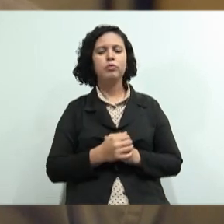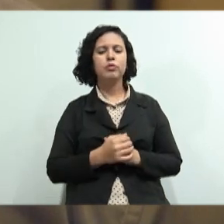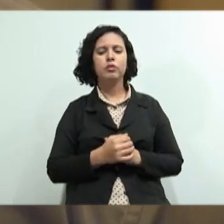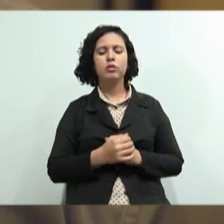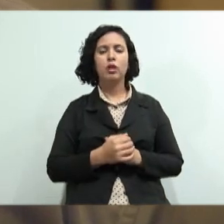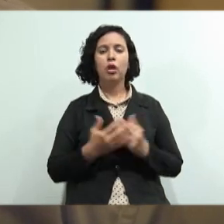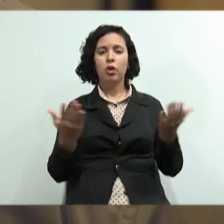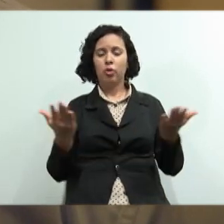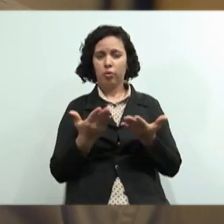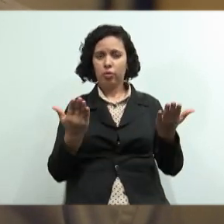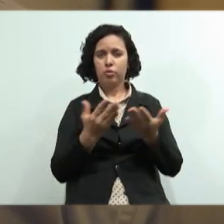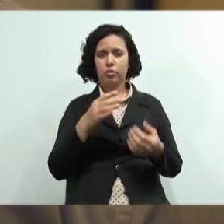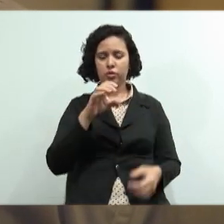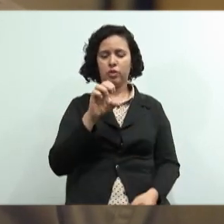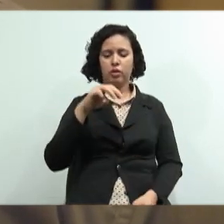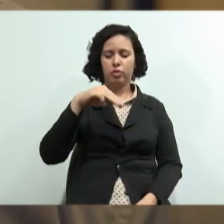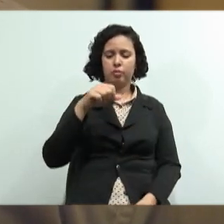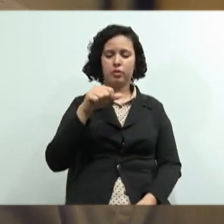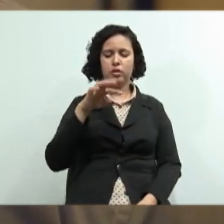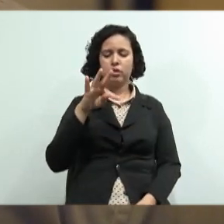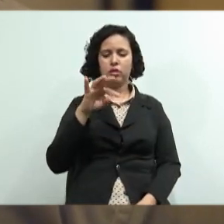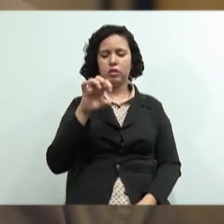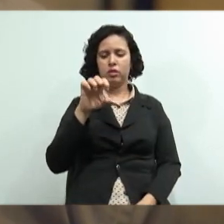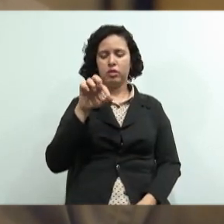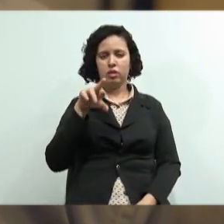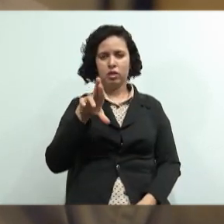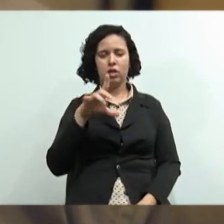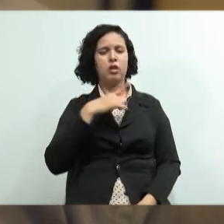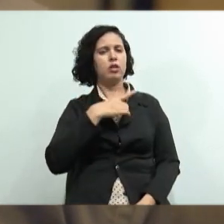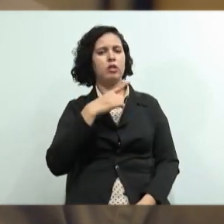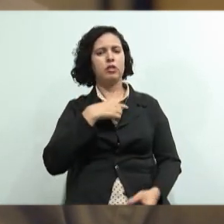nós praticamos junto aos nossos produtores as políticas